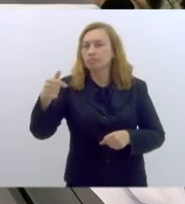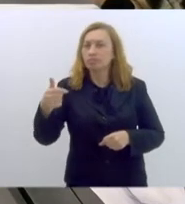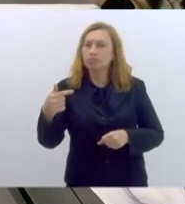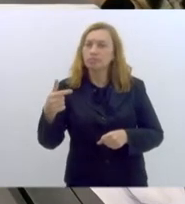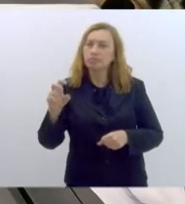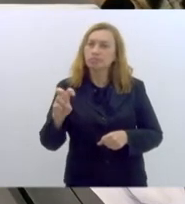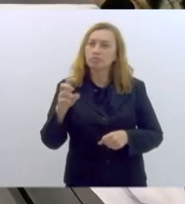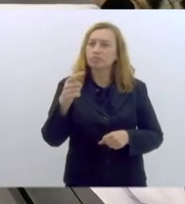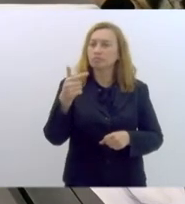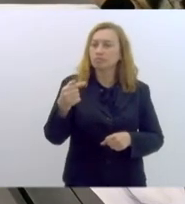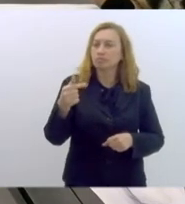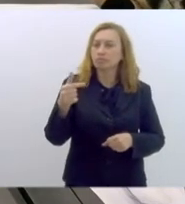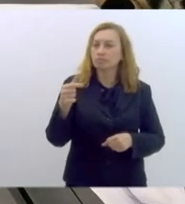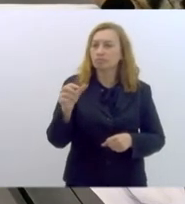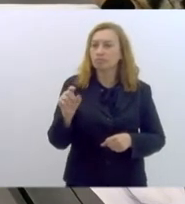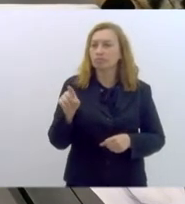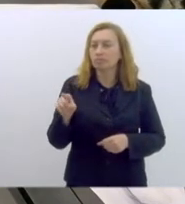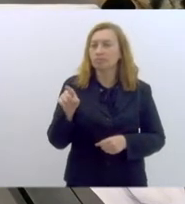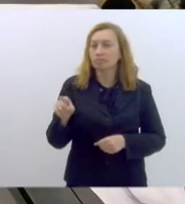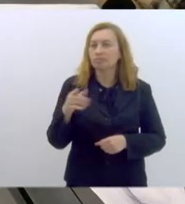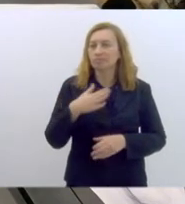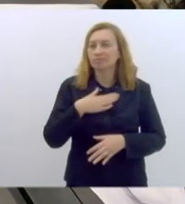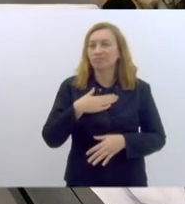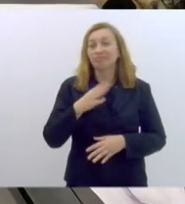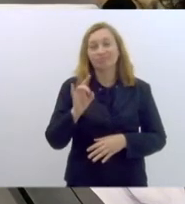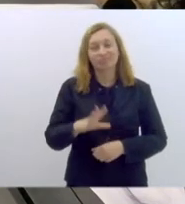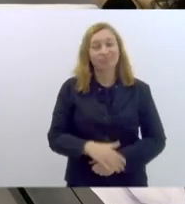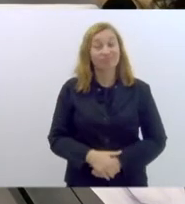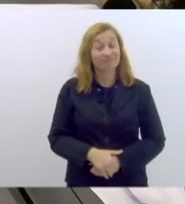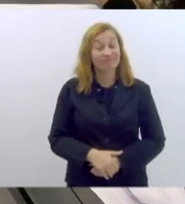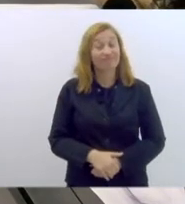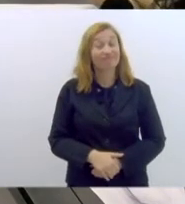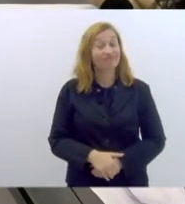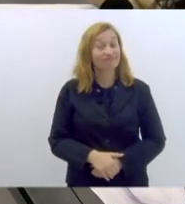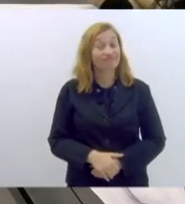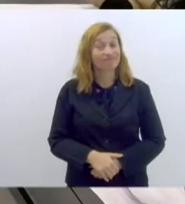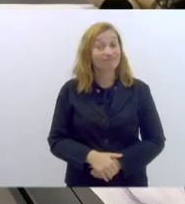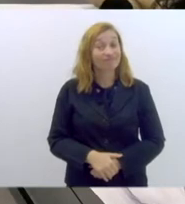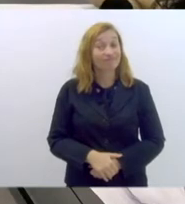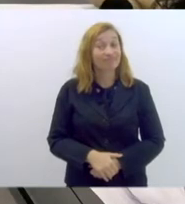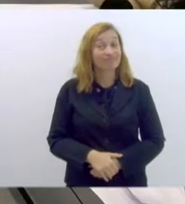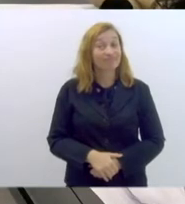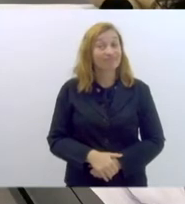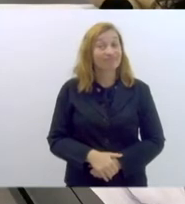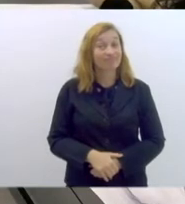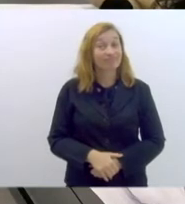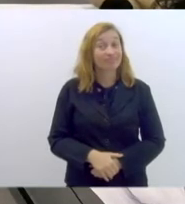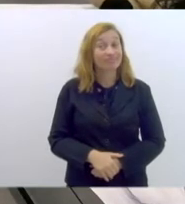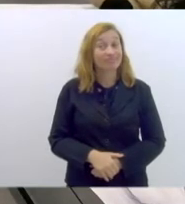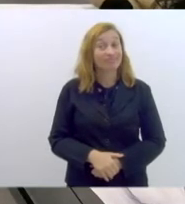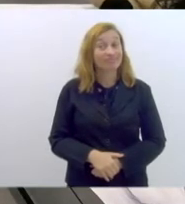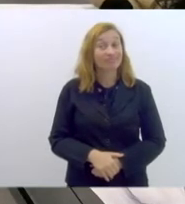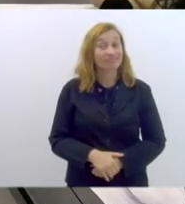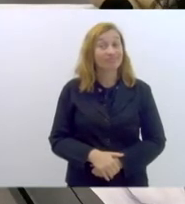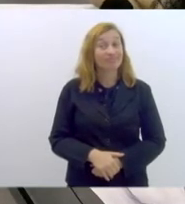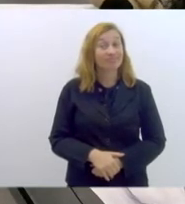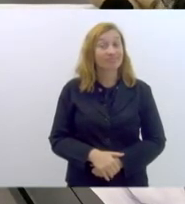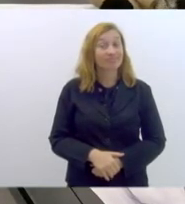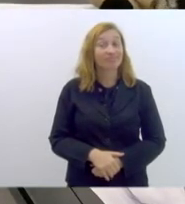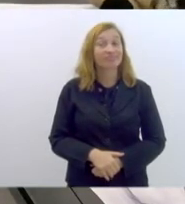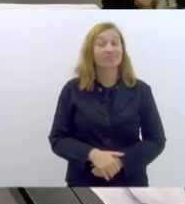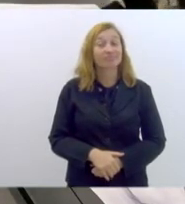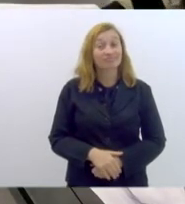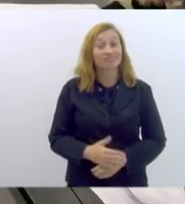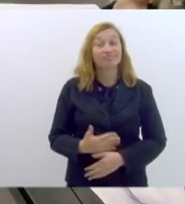isso? Isso tem aqui comigo só. Então, por favor. Vamos fazer o nono ano. No nono ano são